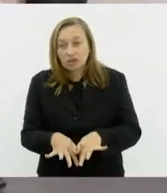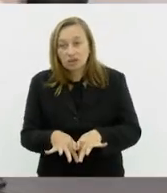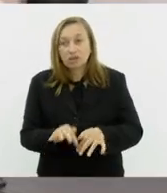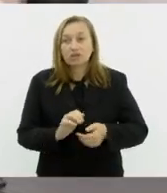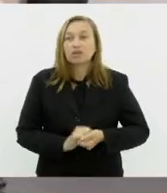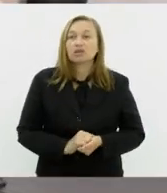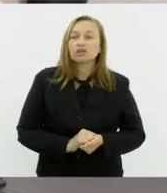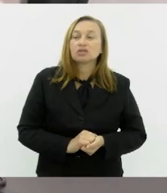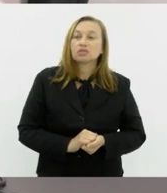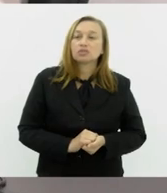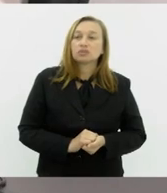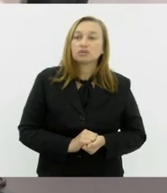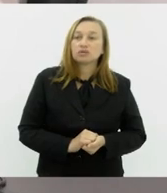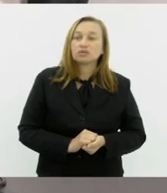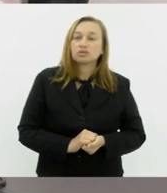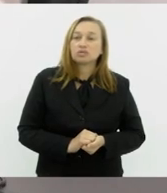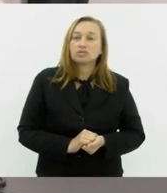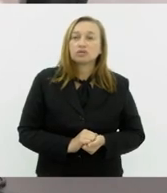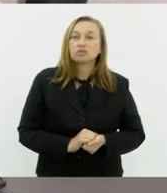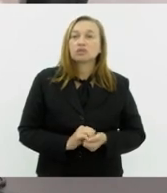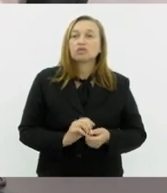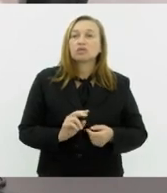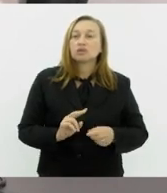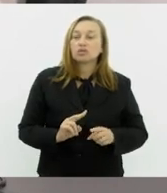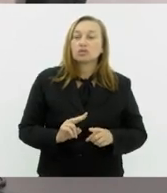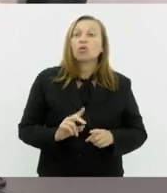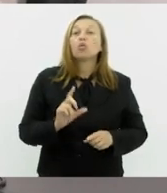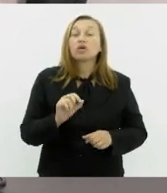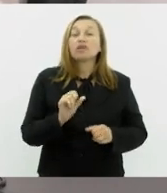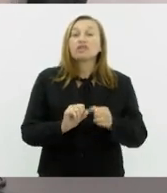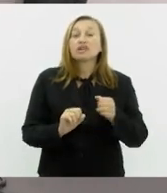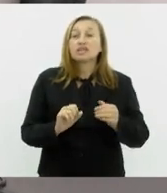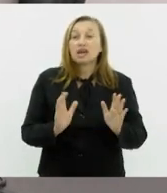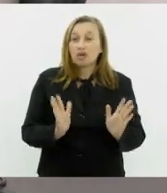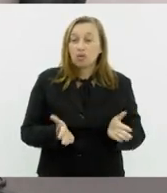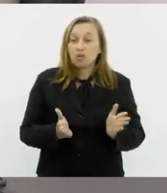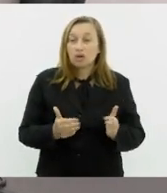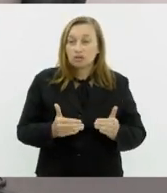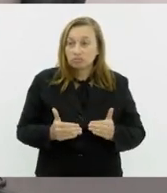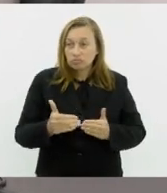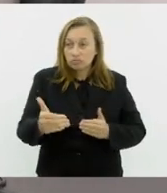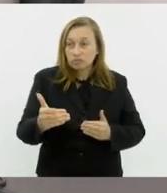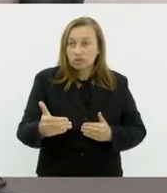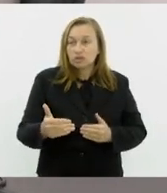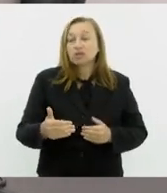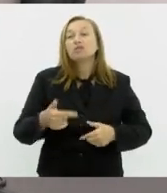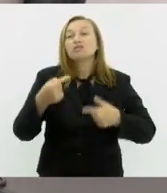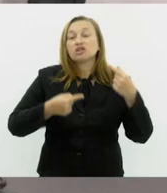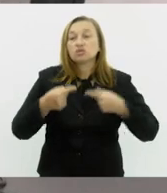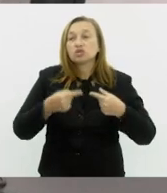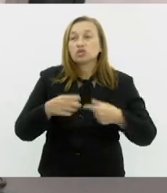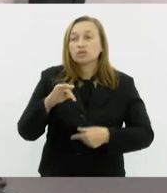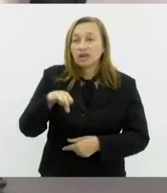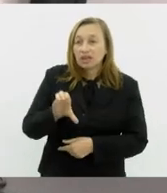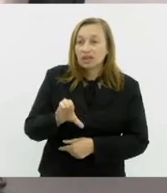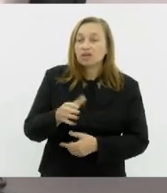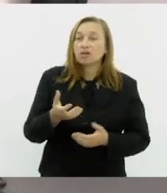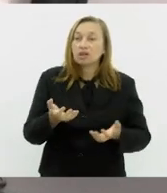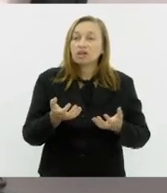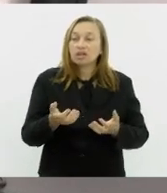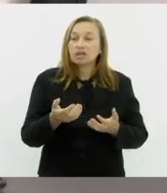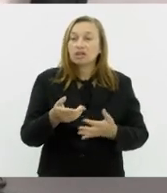sobretudo, o desdobramento, que é o mais importante, tipo, o que a gente vai fazer a partir de agora, como é que a gente vai discutir o TAC, queria fazer uma